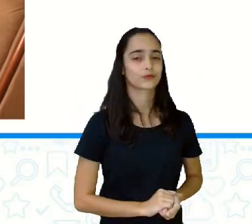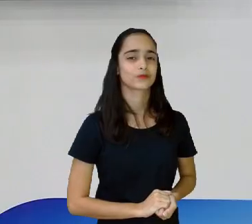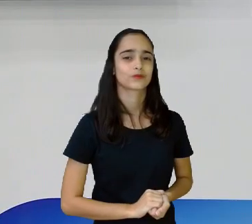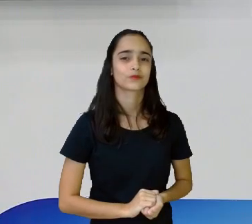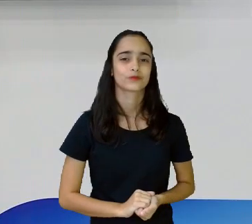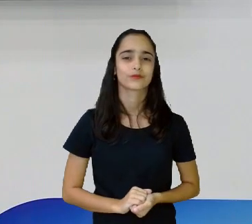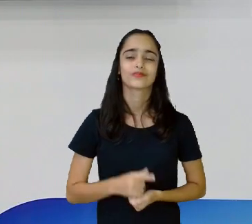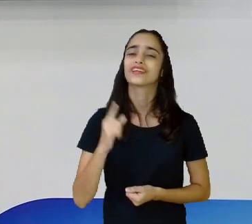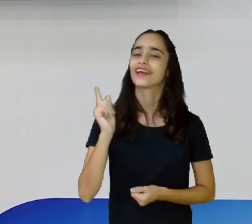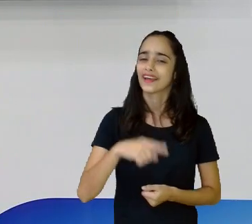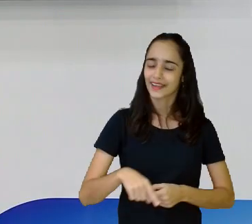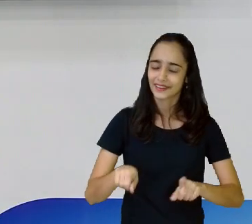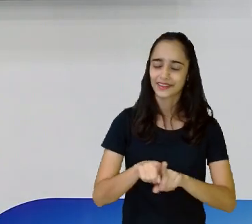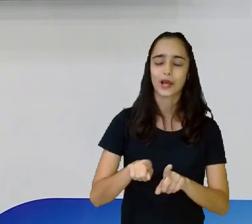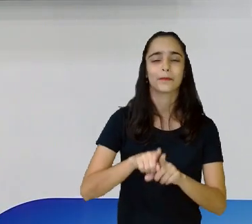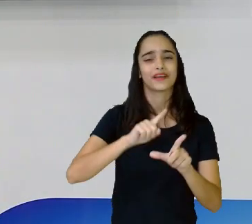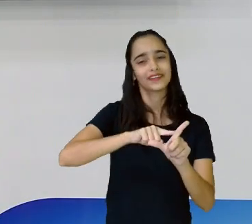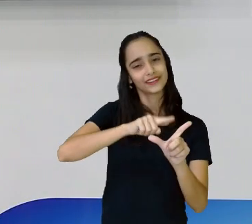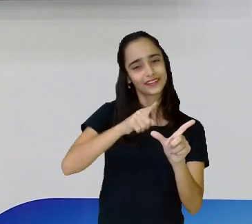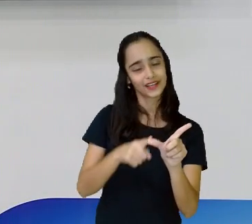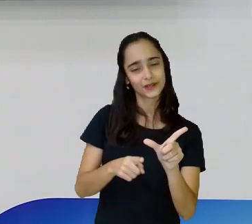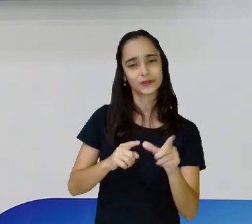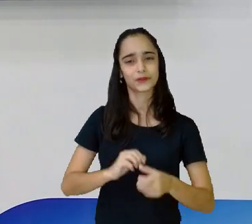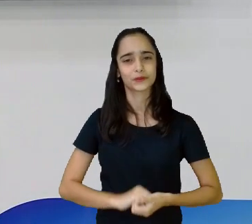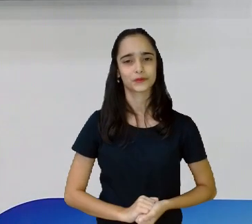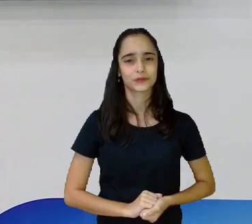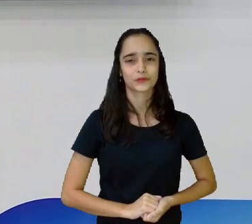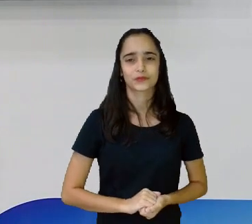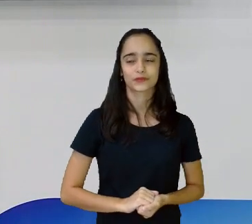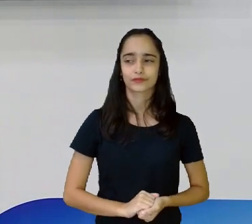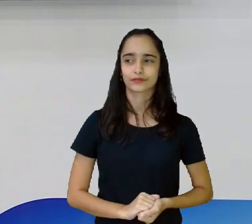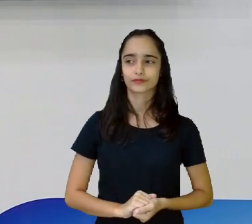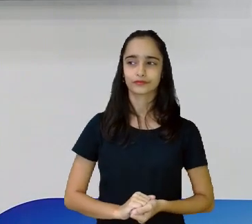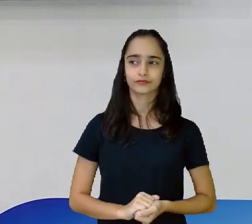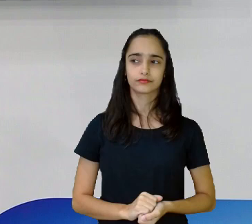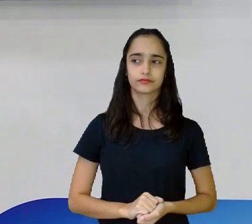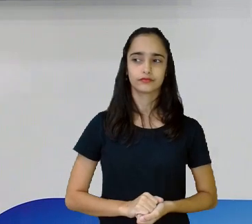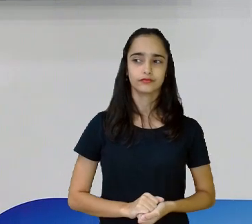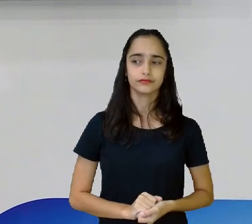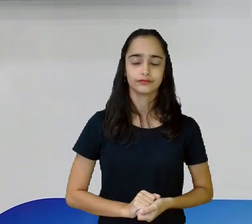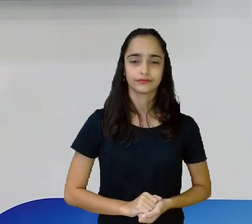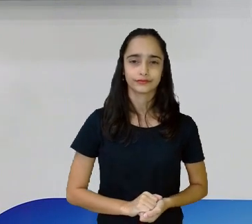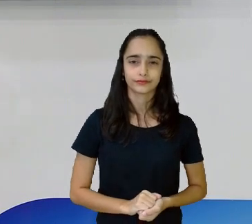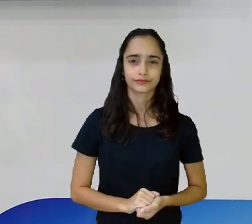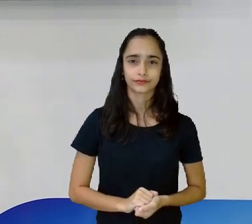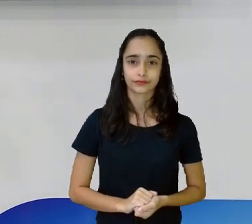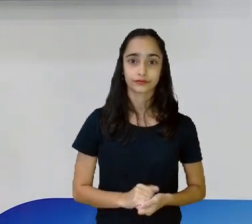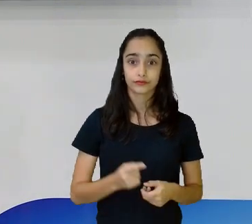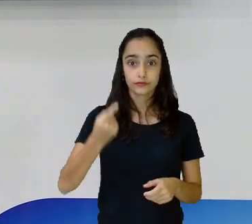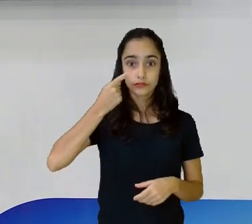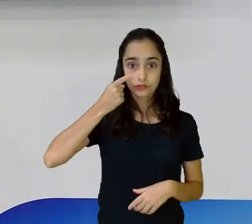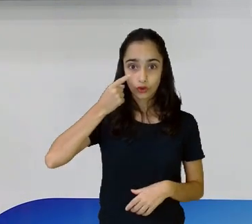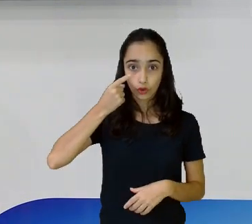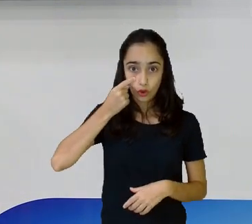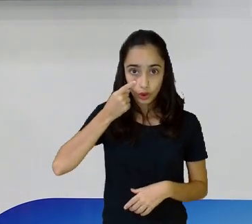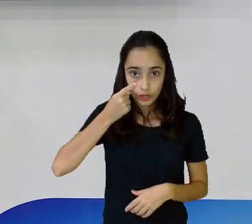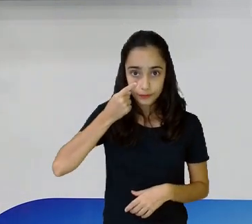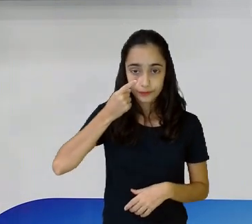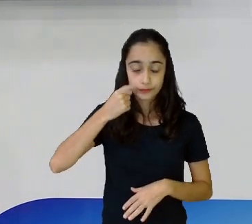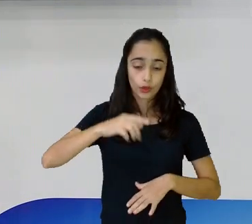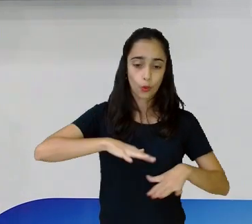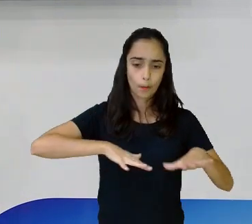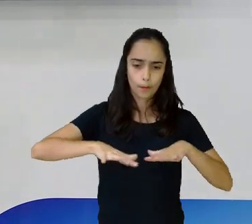ângulo obtuso, maior que 90, menor que 180 graus, ó. A posição do próprio leque,